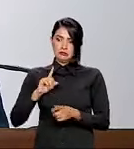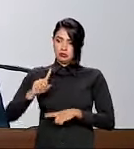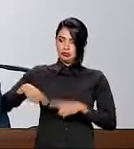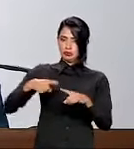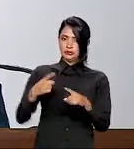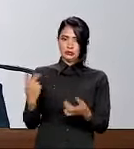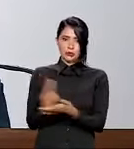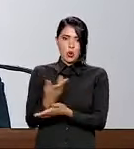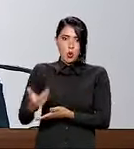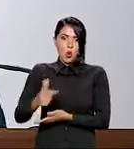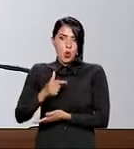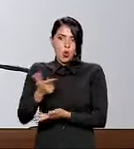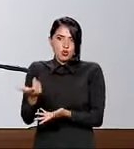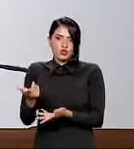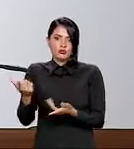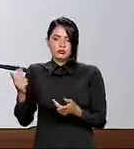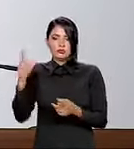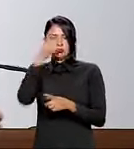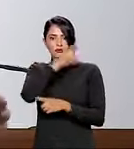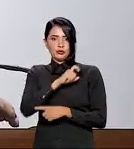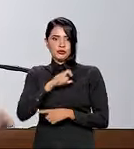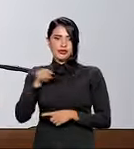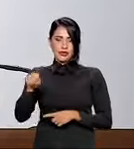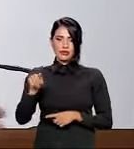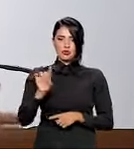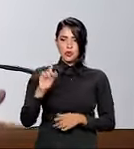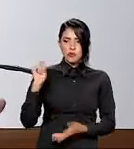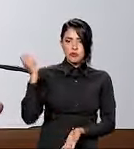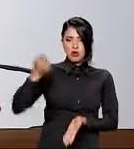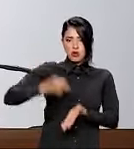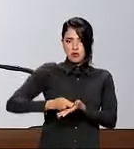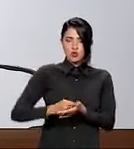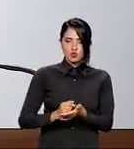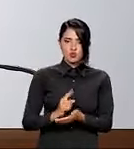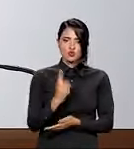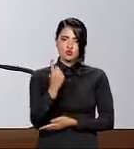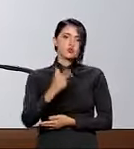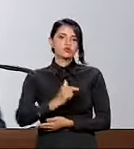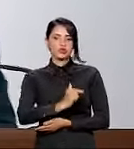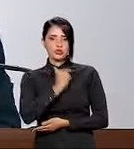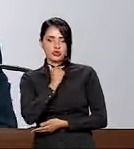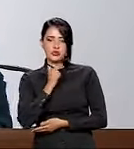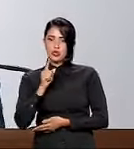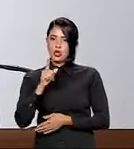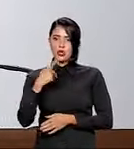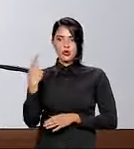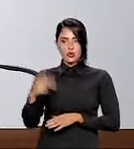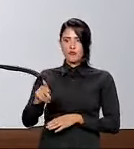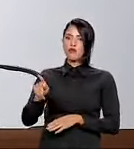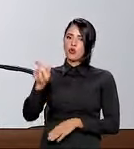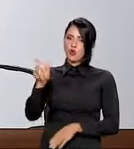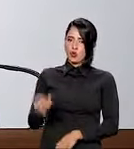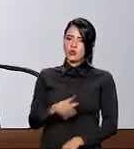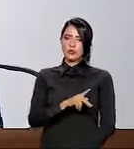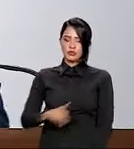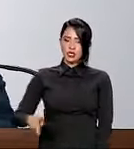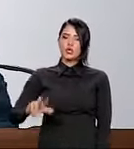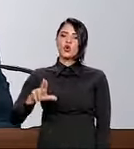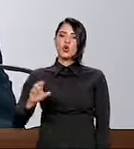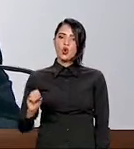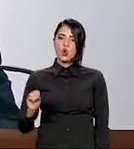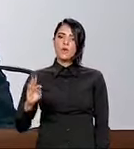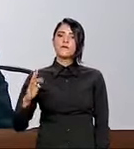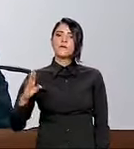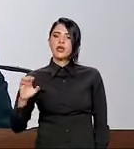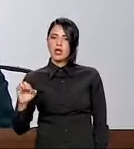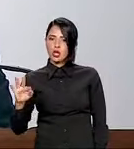ela se encontra. Não só por causa do pagamento de uma dívida que não foi o presidente Alberto Fernandes que fez, mas por